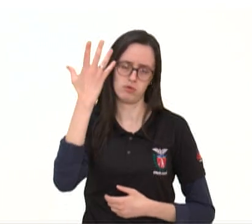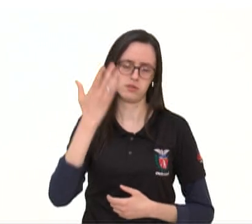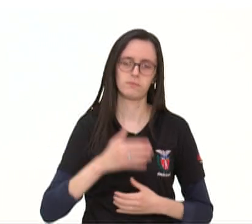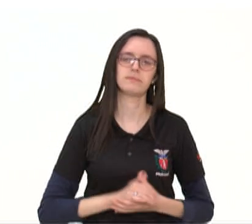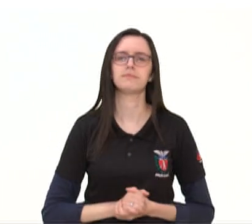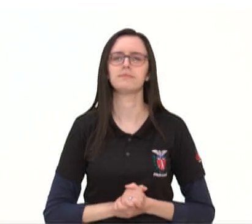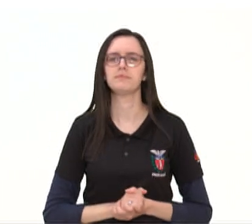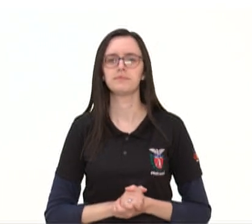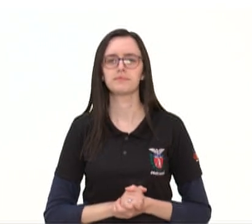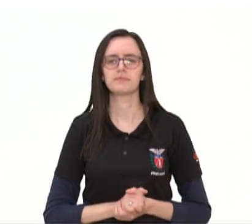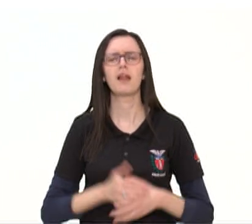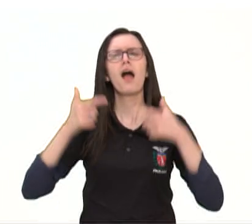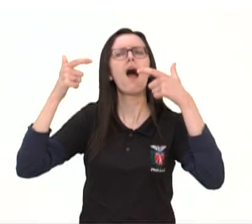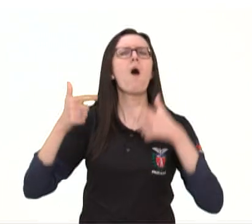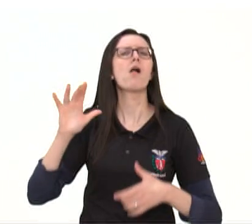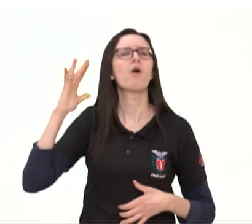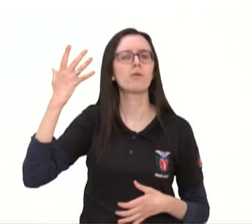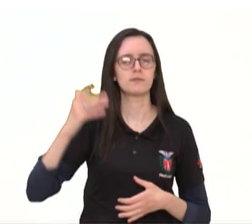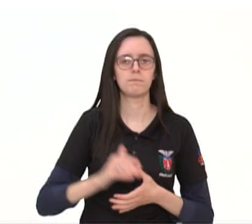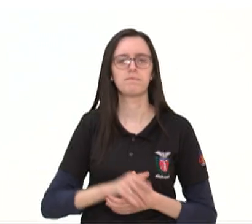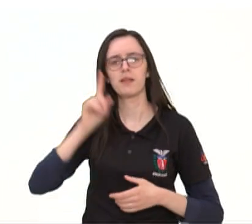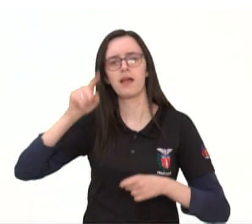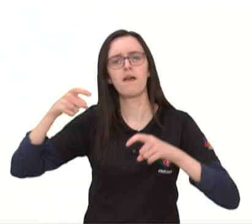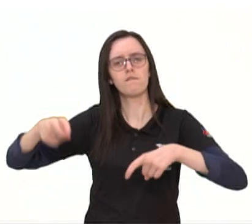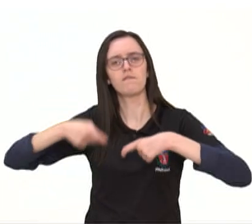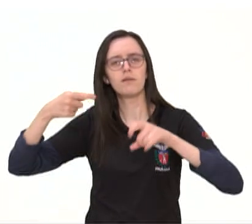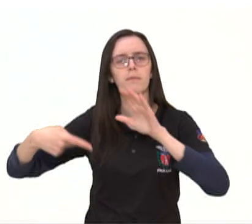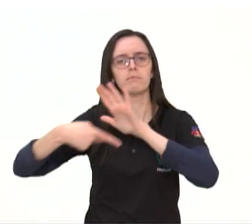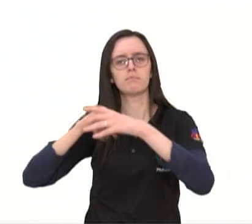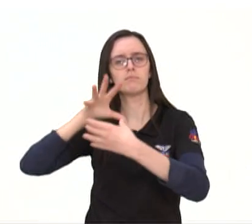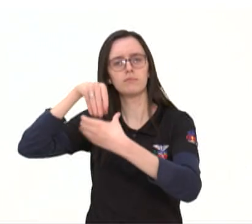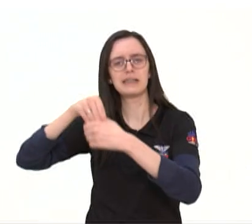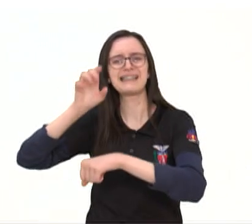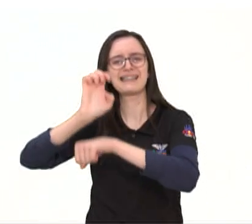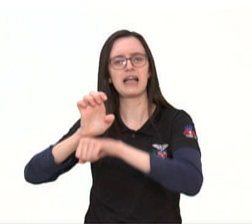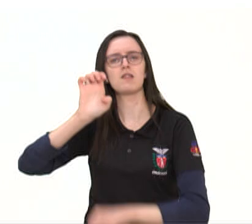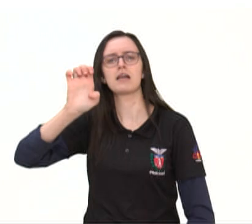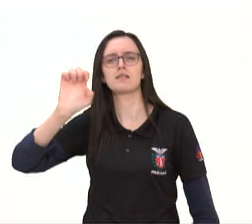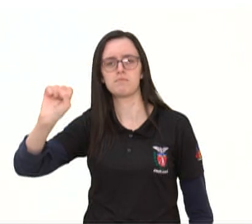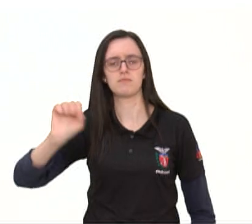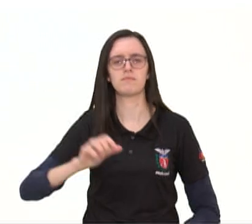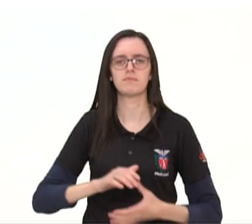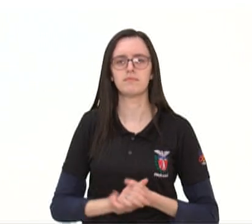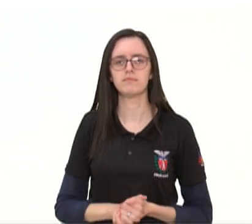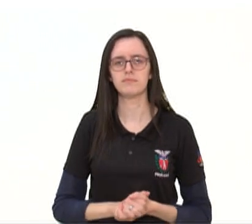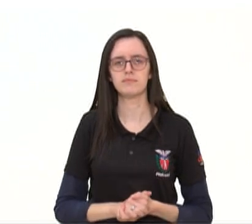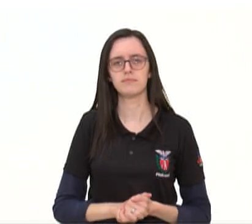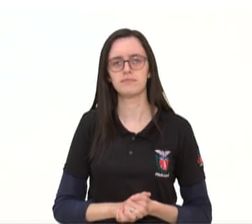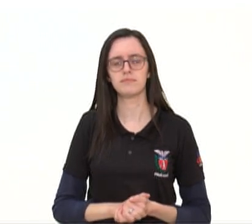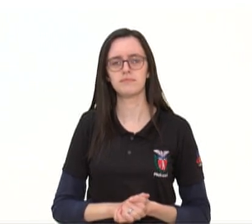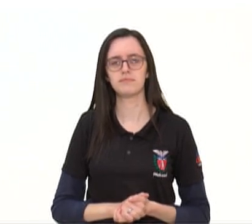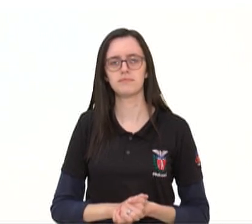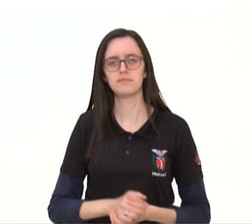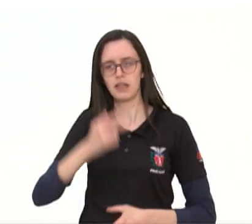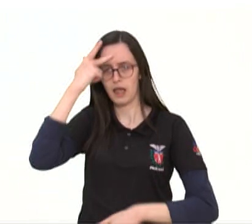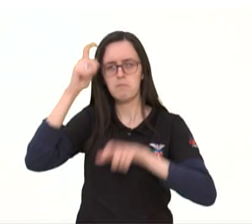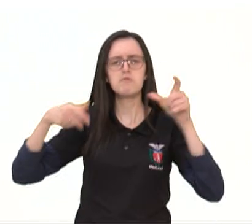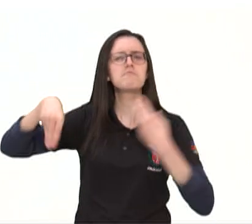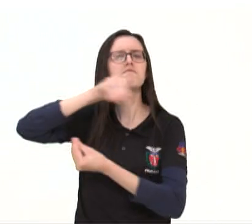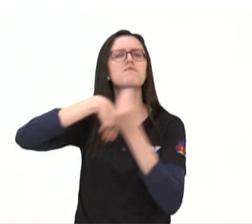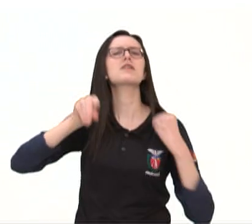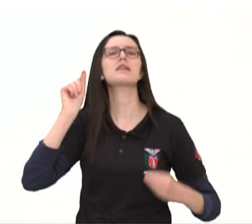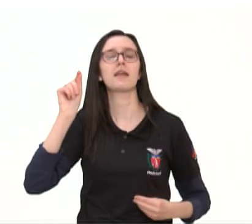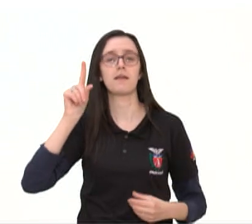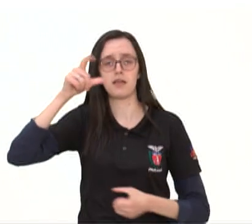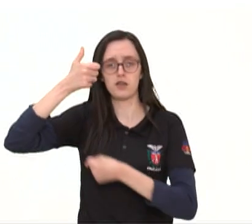aconteceu. Onde que aconteceu? Em uma fazenda no Espírito Santo. Pessoas envolvidas: